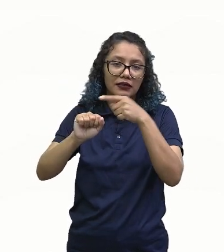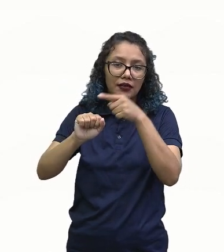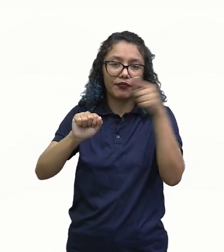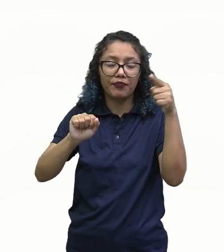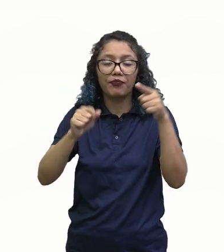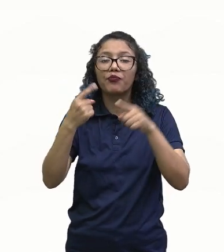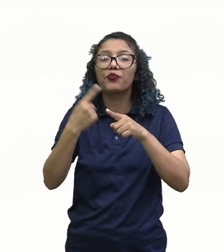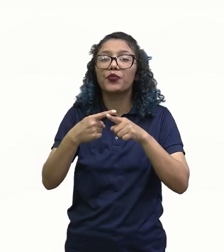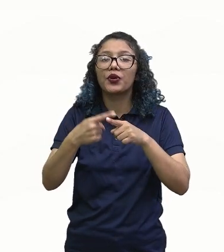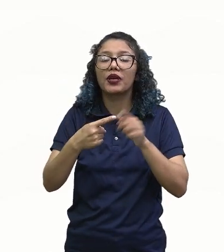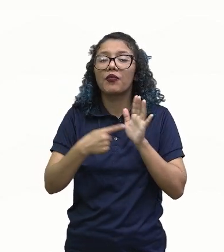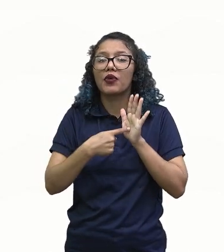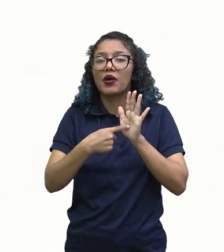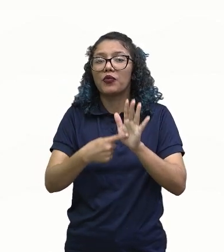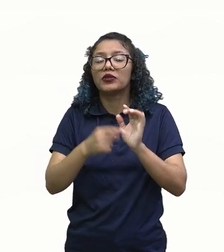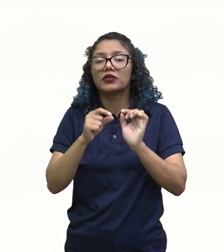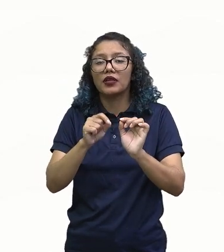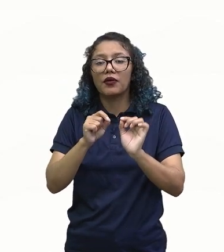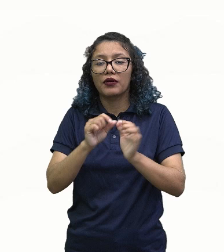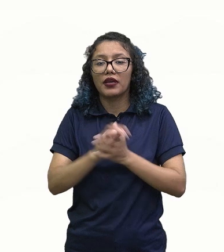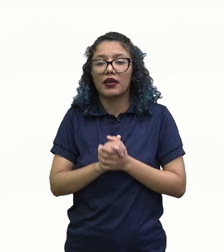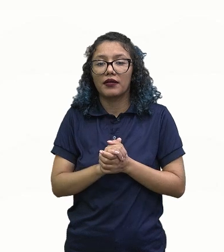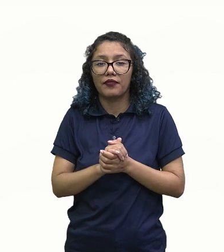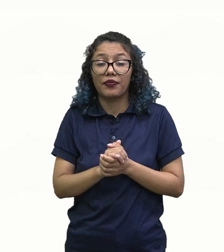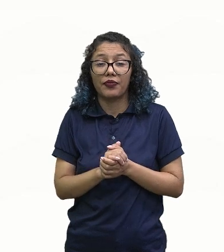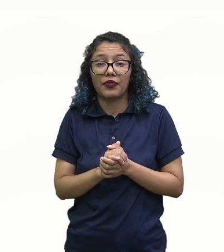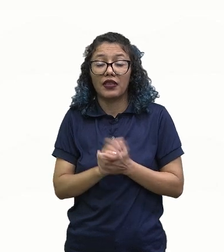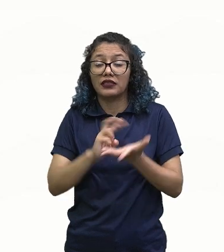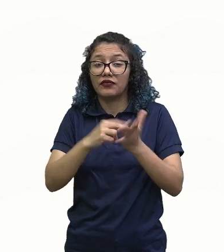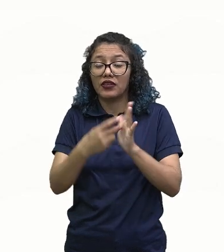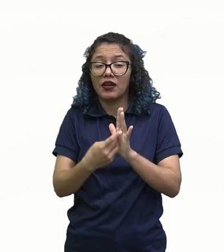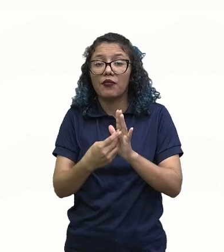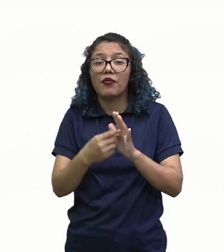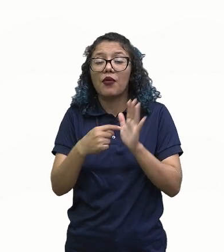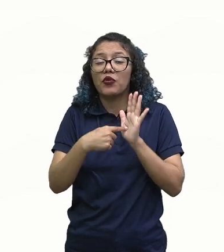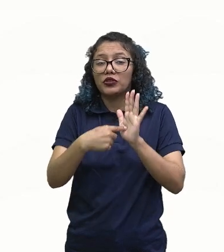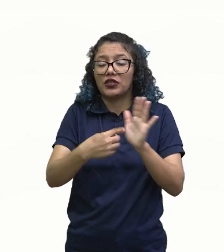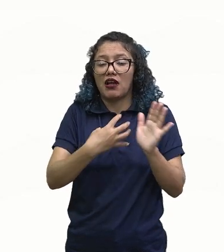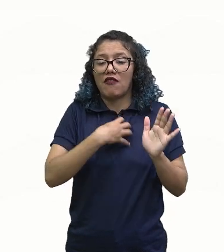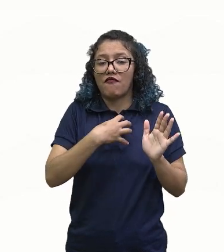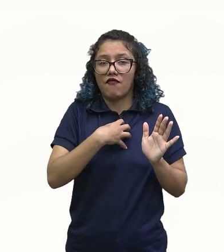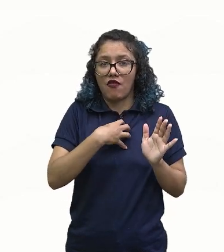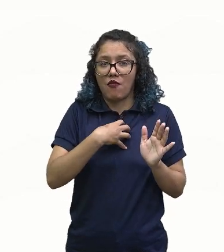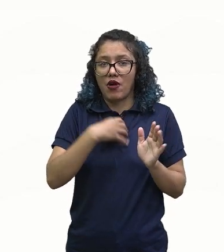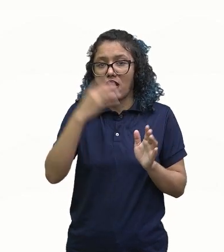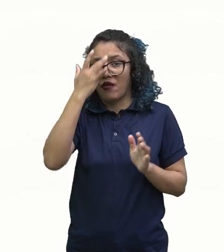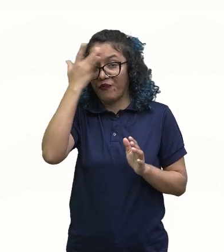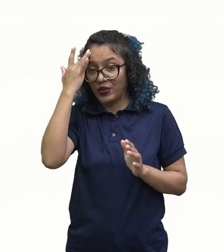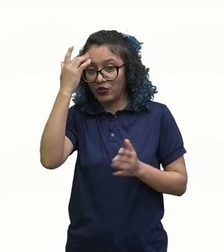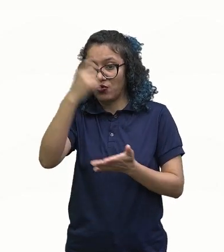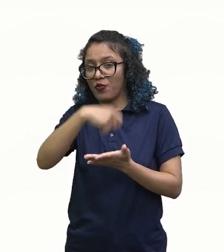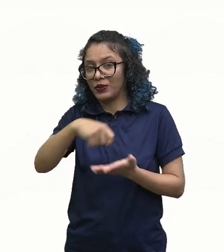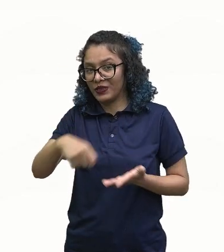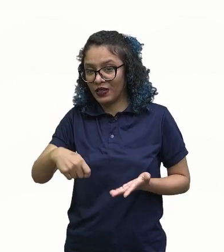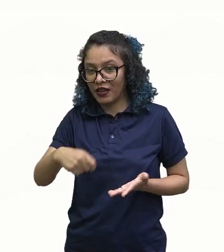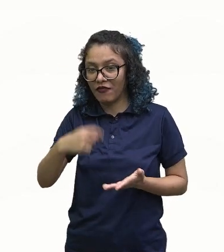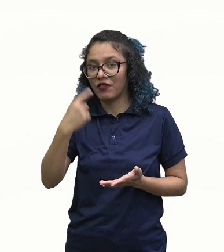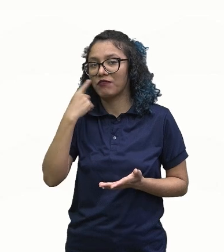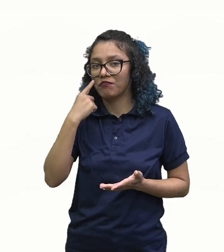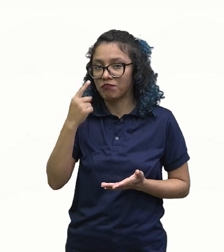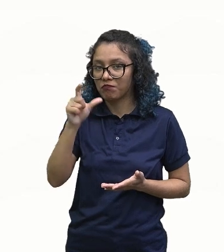ele está indicando a modo, a maneira que o escritor escreve, né, da forma como José de Alencar